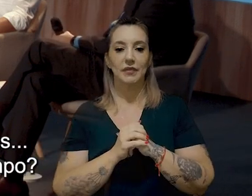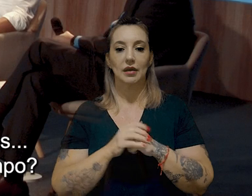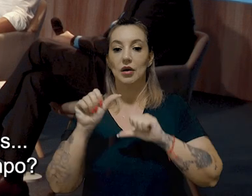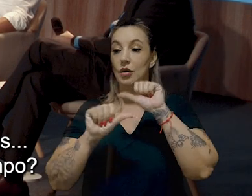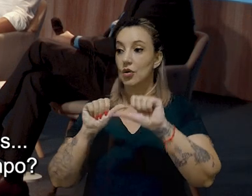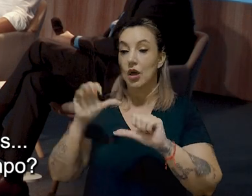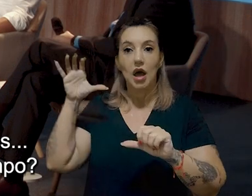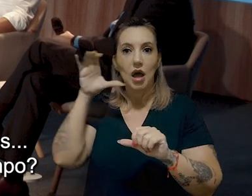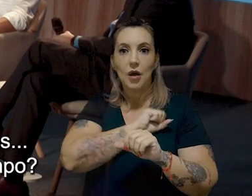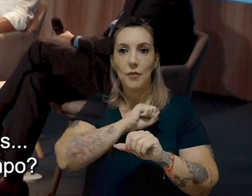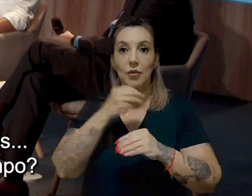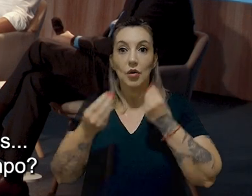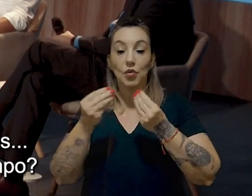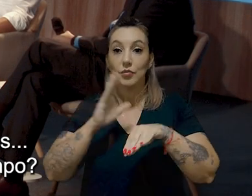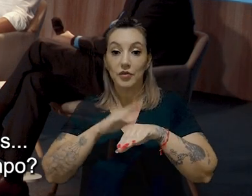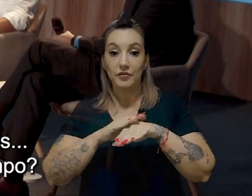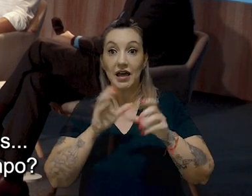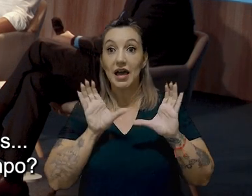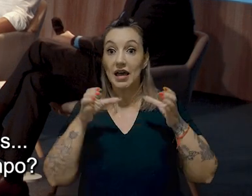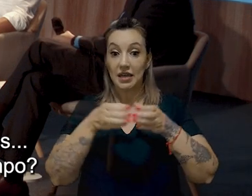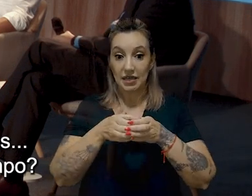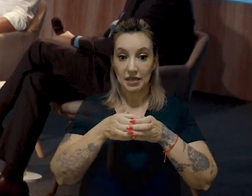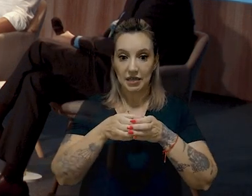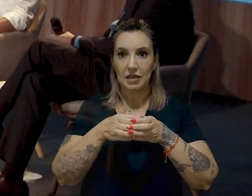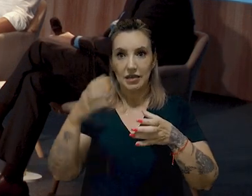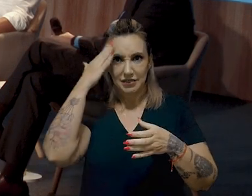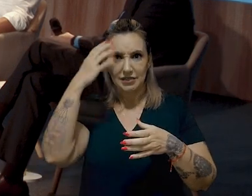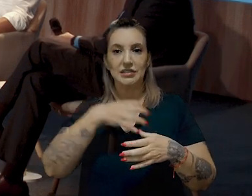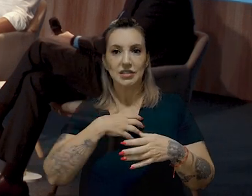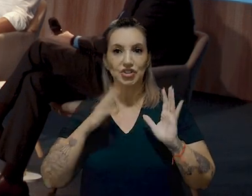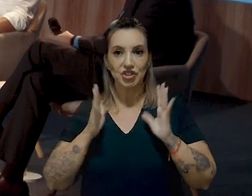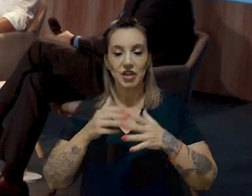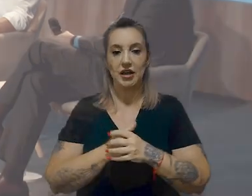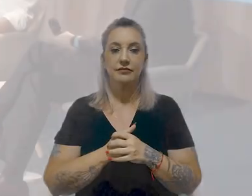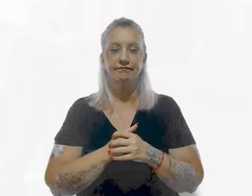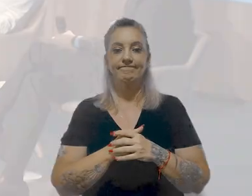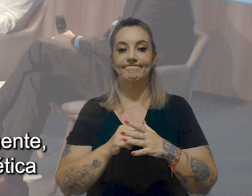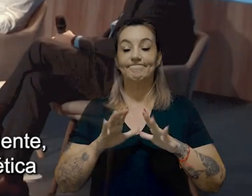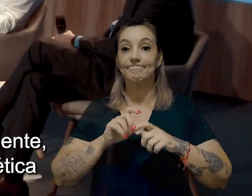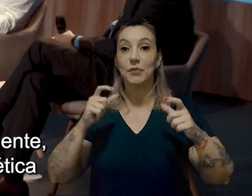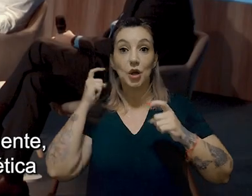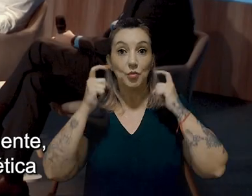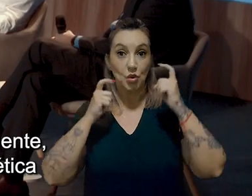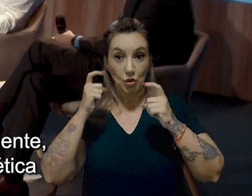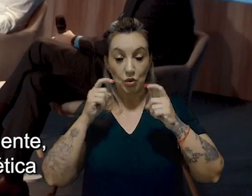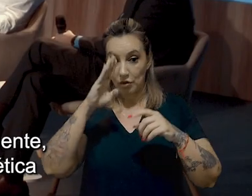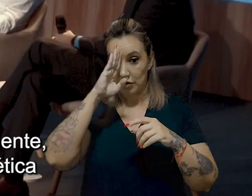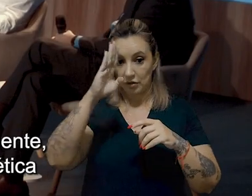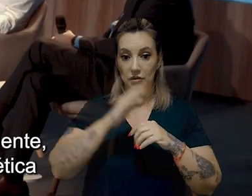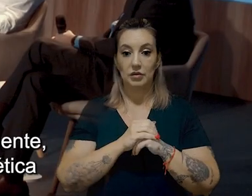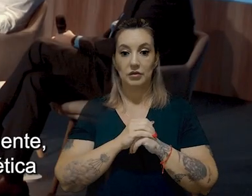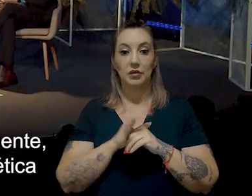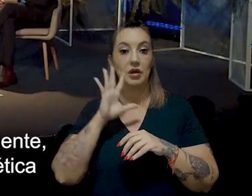ou mudanças bruscas como como administrar as equipes no campo Vocês estão sentindo isso já ou não mas a maior preocupação